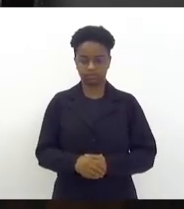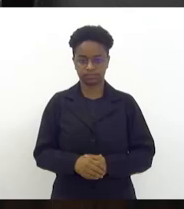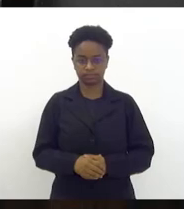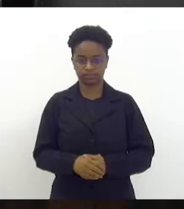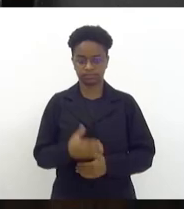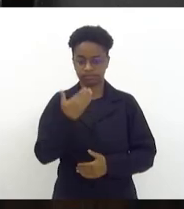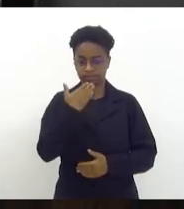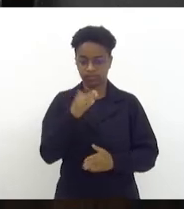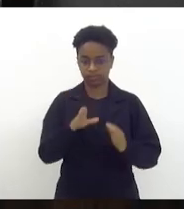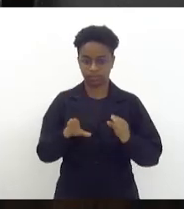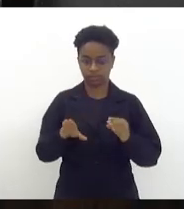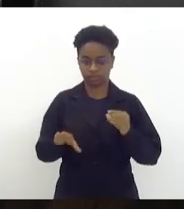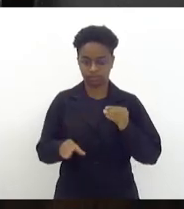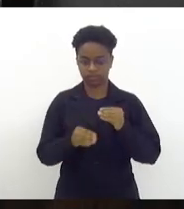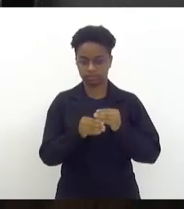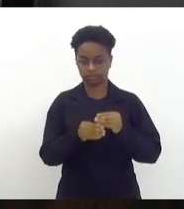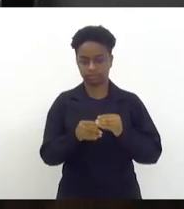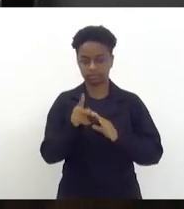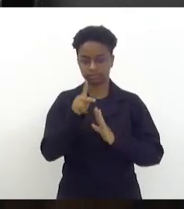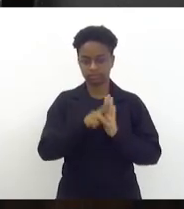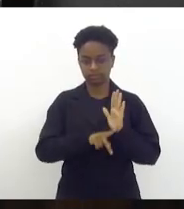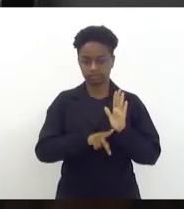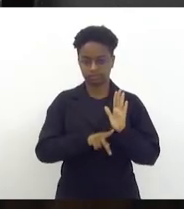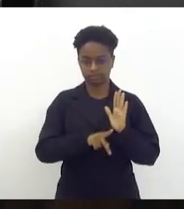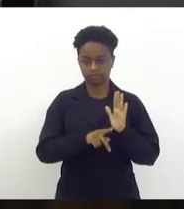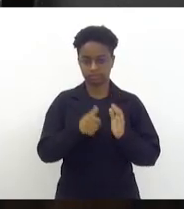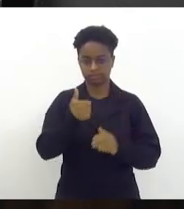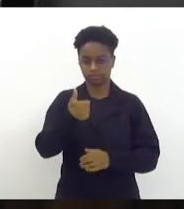Requerimento de inclusão ao projeto de